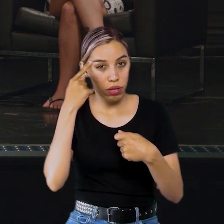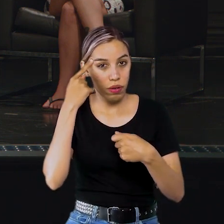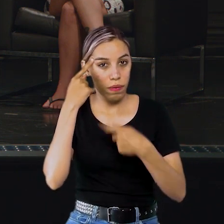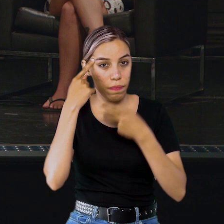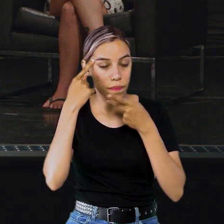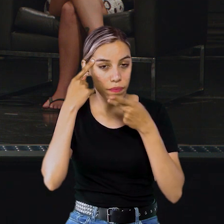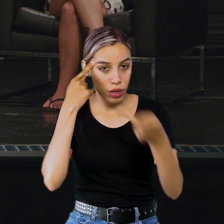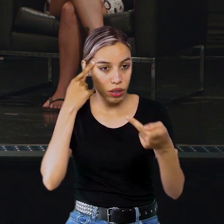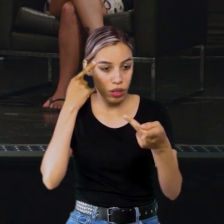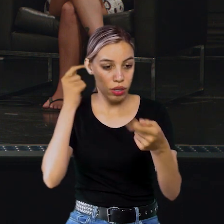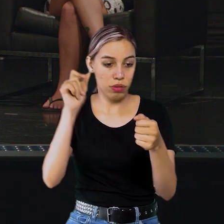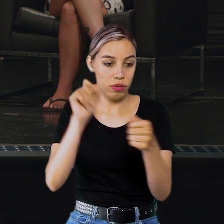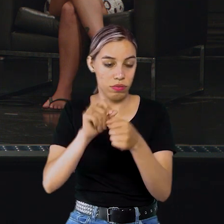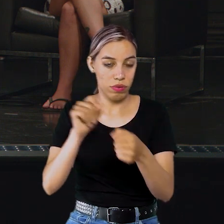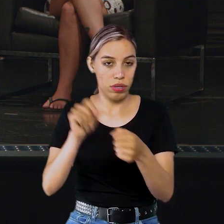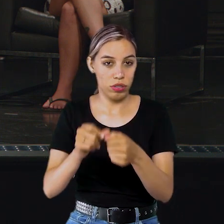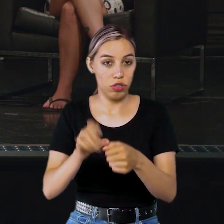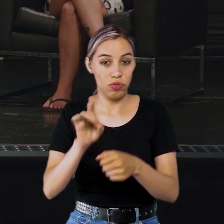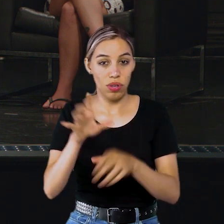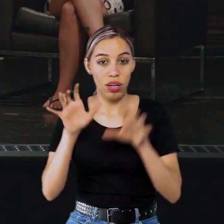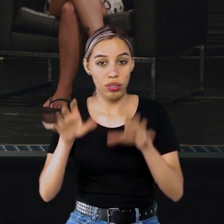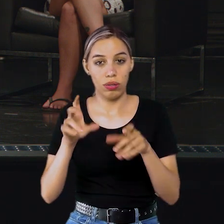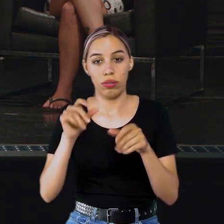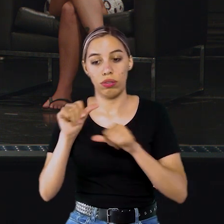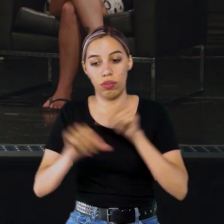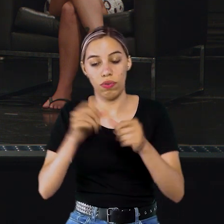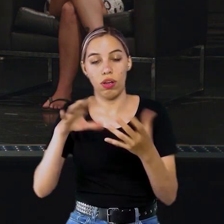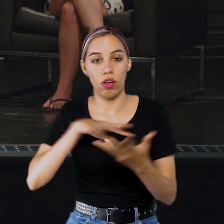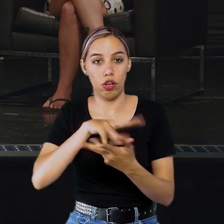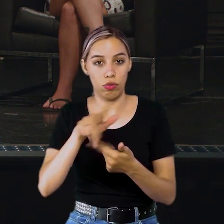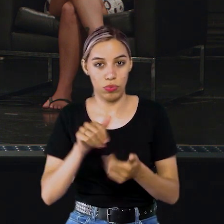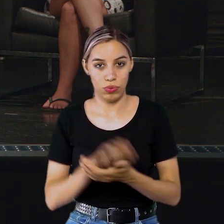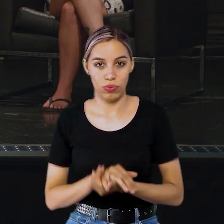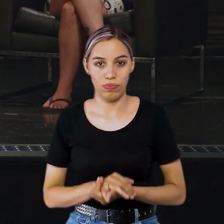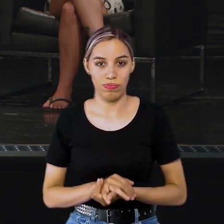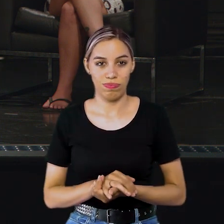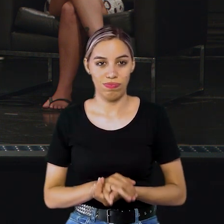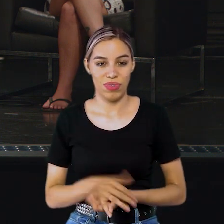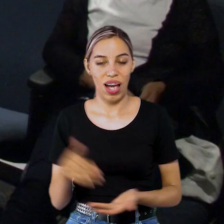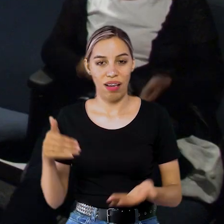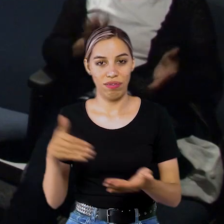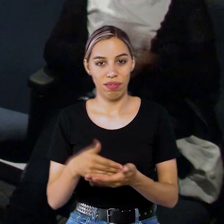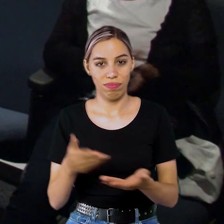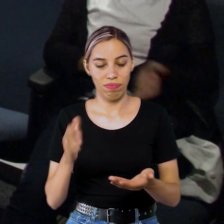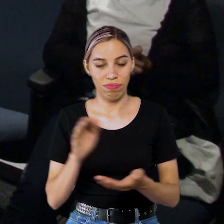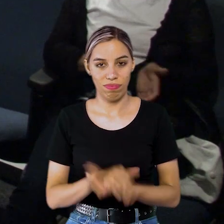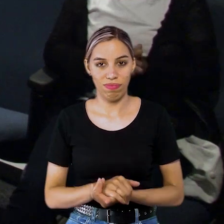fazer. Só assim a gente vai transformar o mundo. Agudjeuete, Aivete.